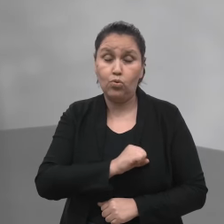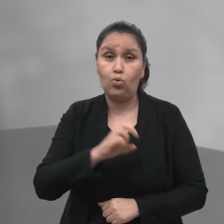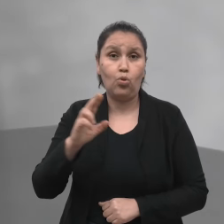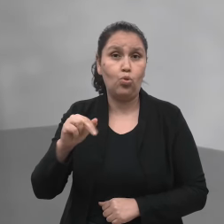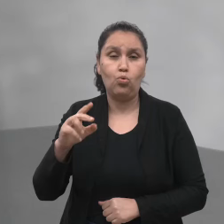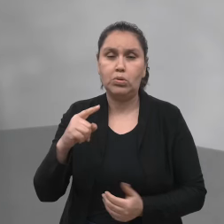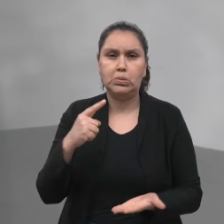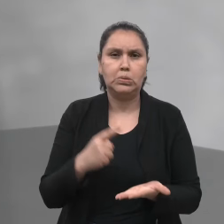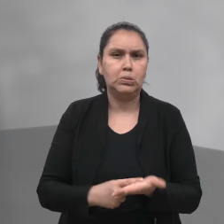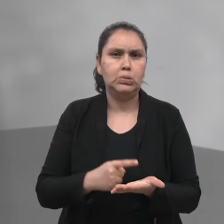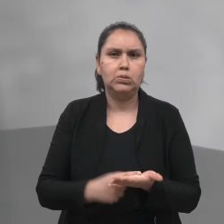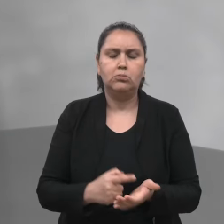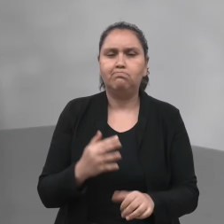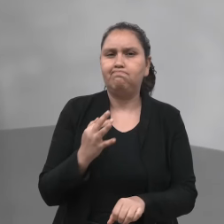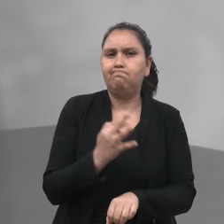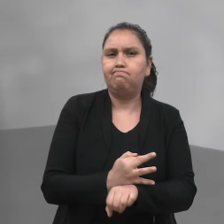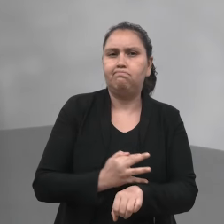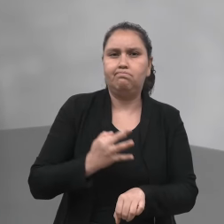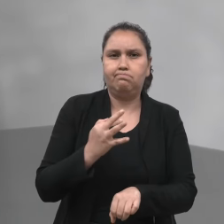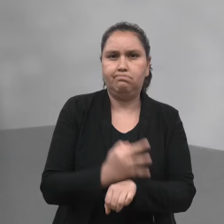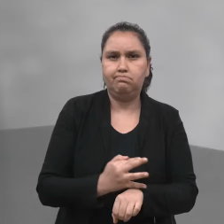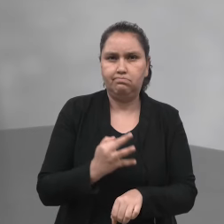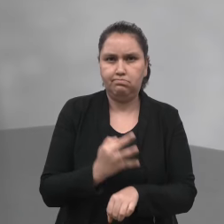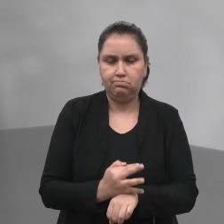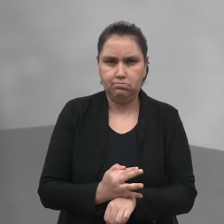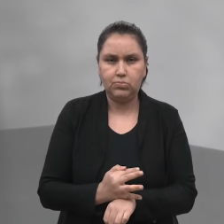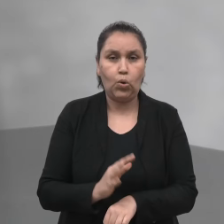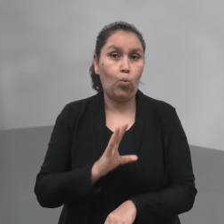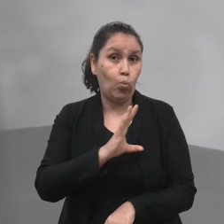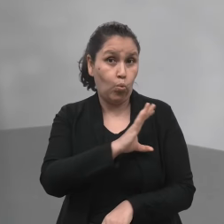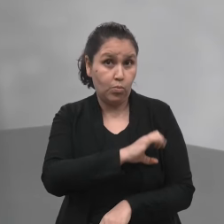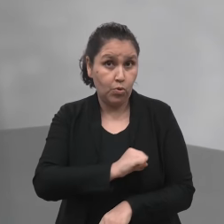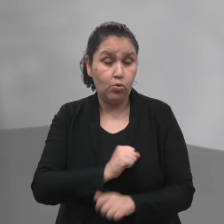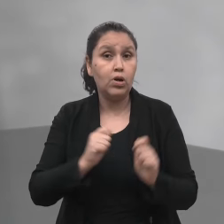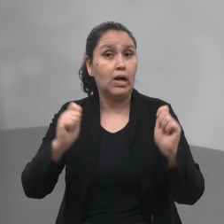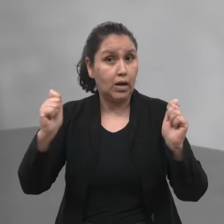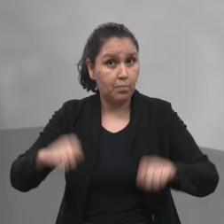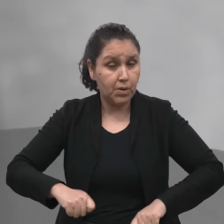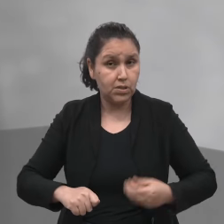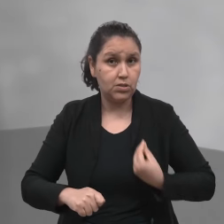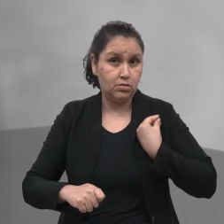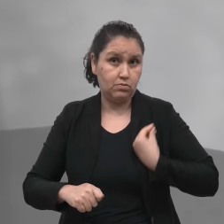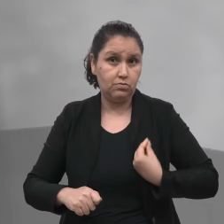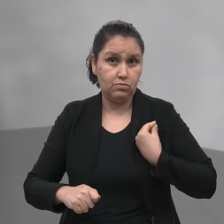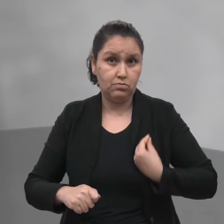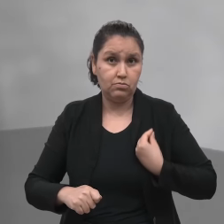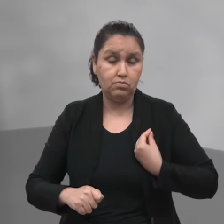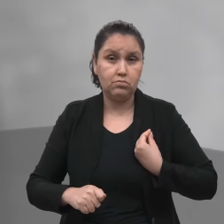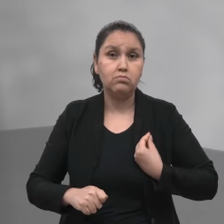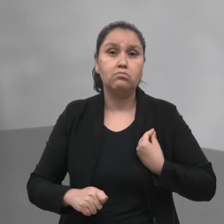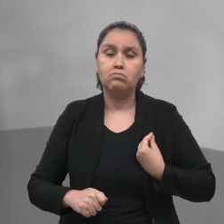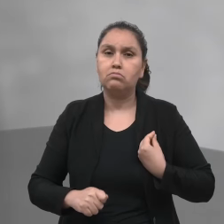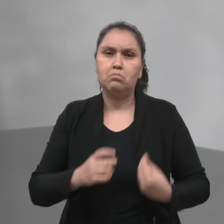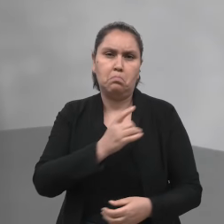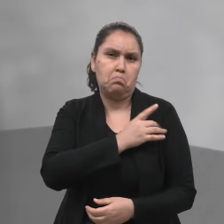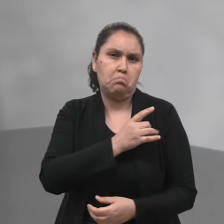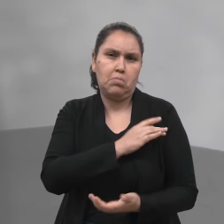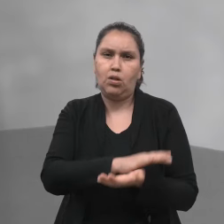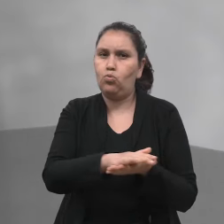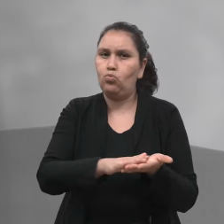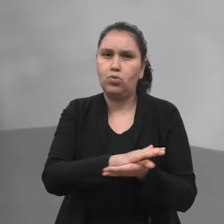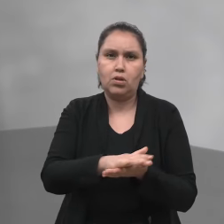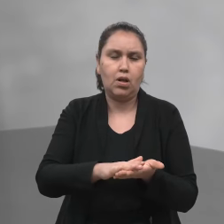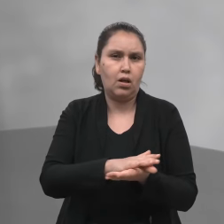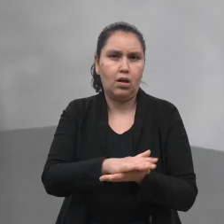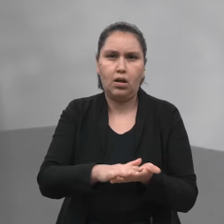amor nunca devesse ser uma promessa de suportar tudo. Talvez o verdadeiro amor seja aquele que permite existir sem